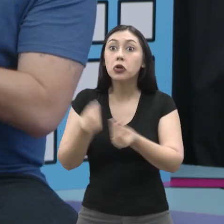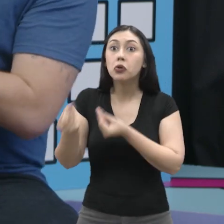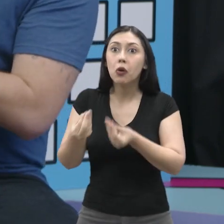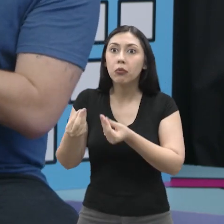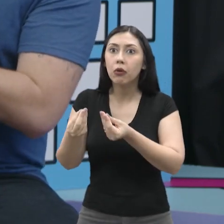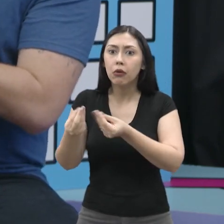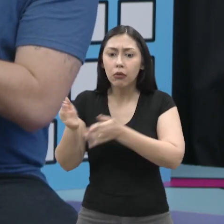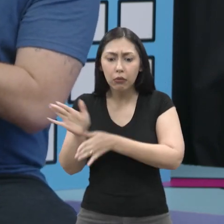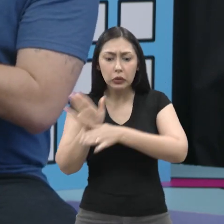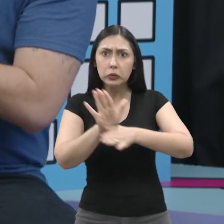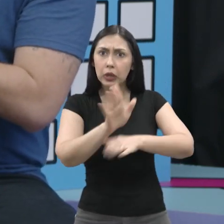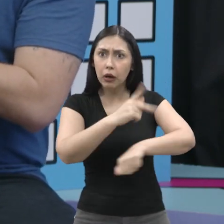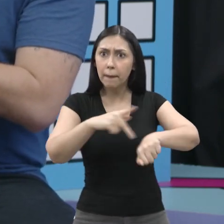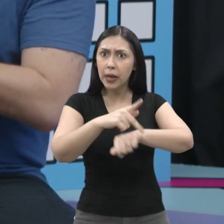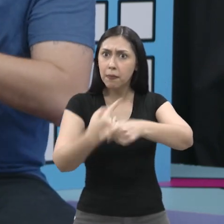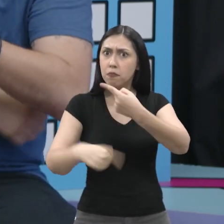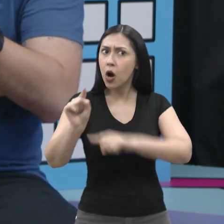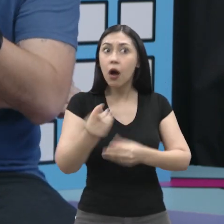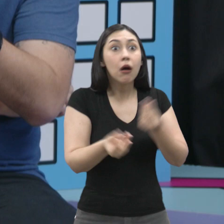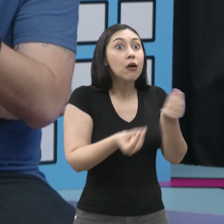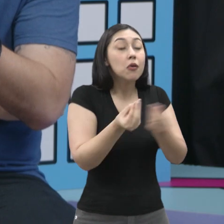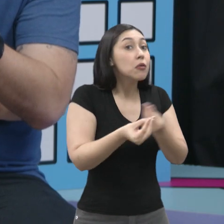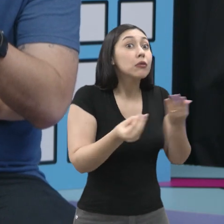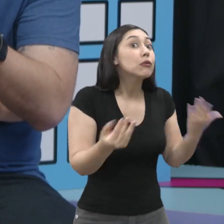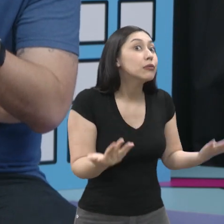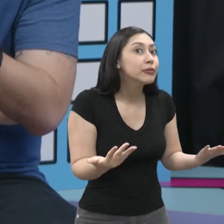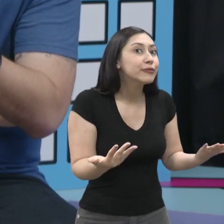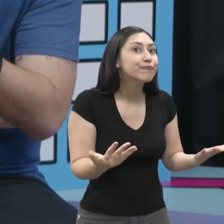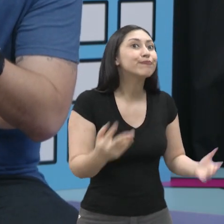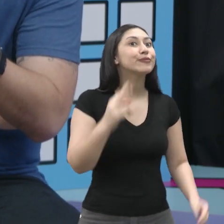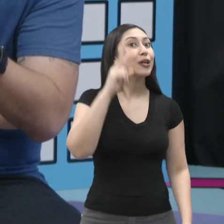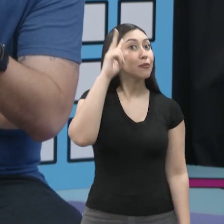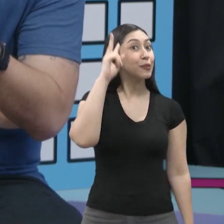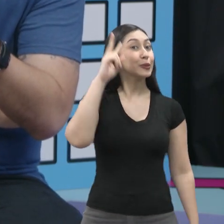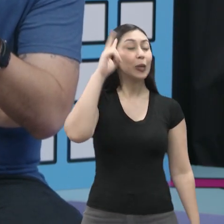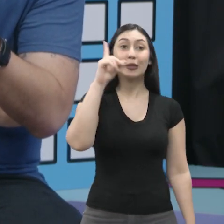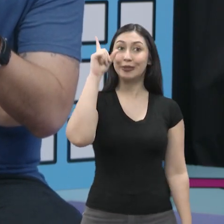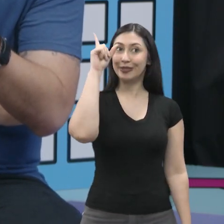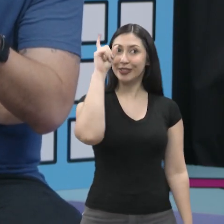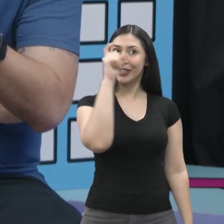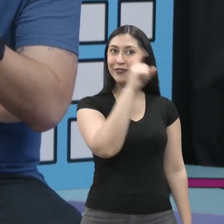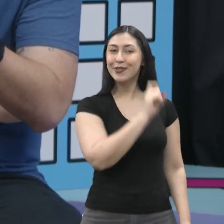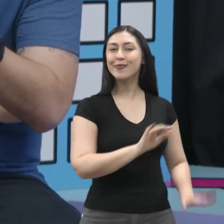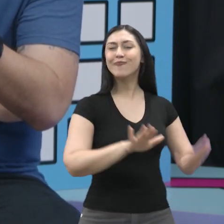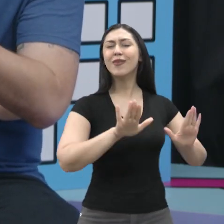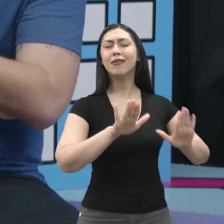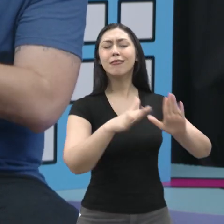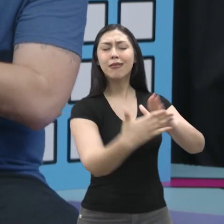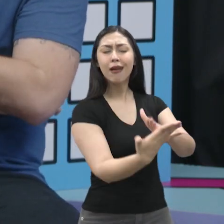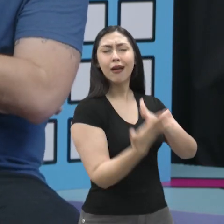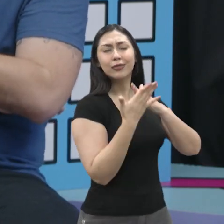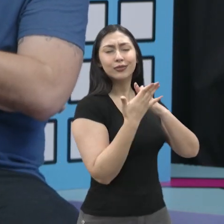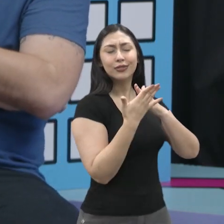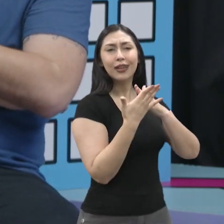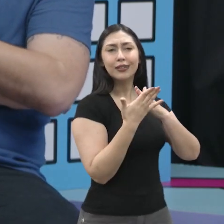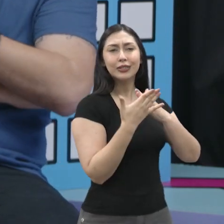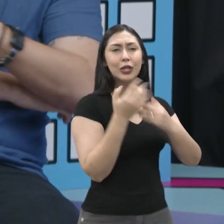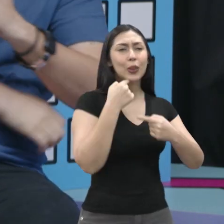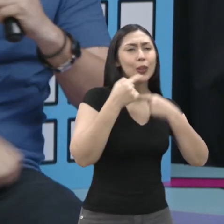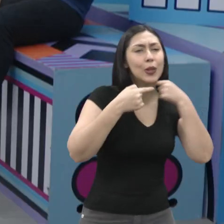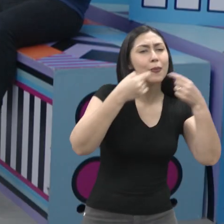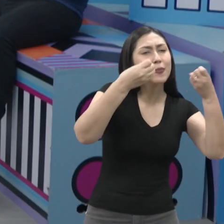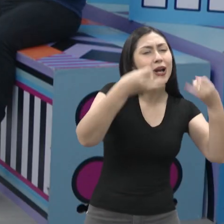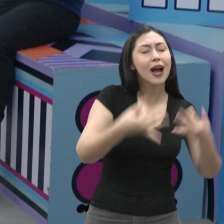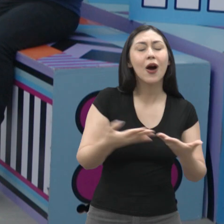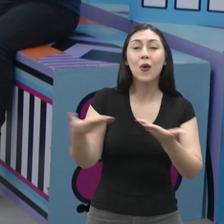ao desenvolvimento do nosso país? Como, hein? Pois é, na história complexa. E quem ajuda a gente a responder essas e outras perguntas